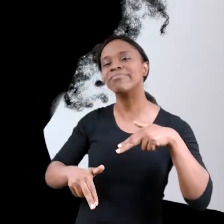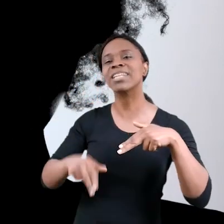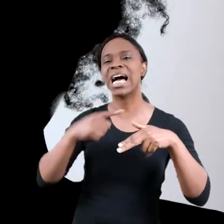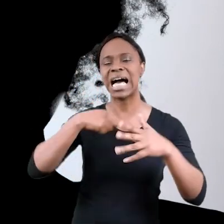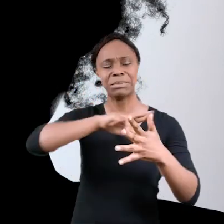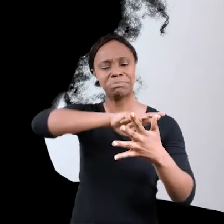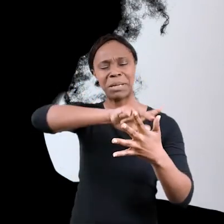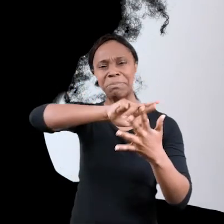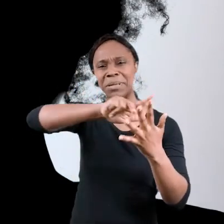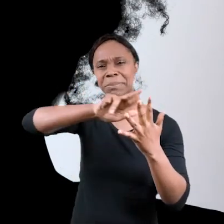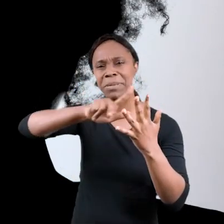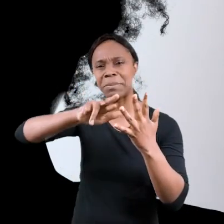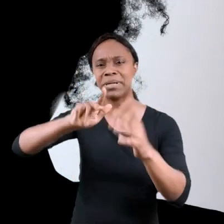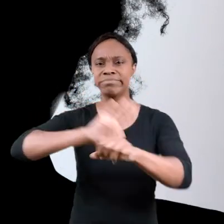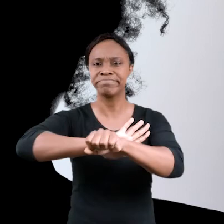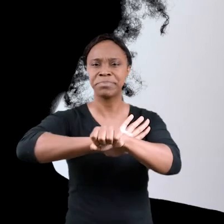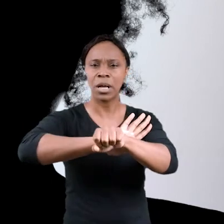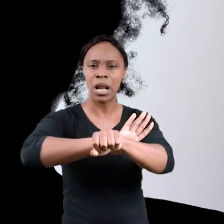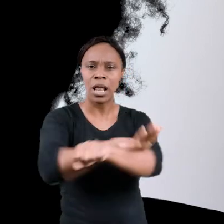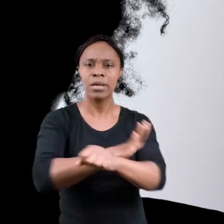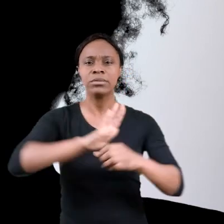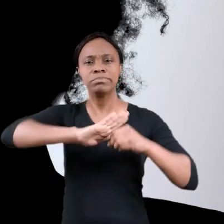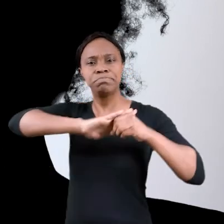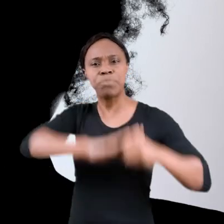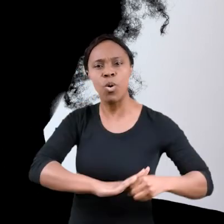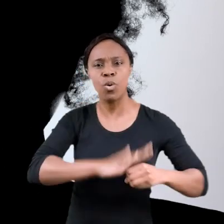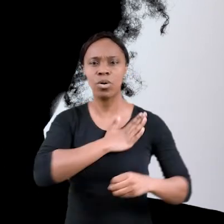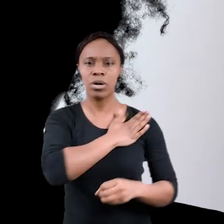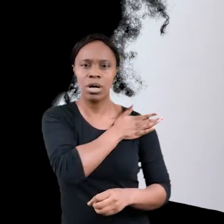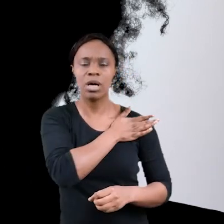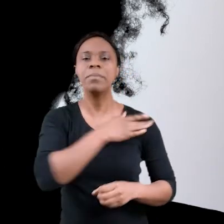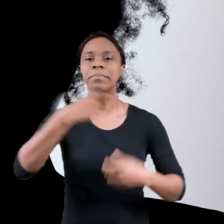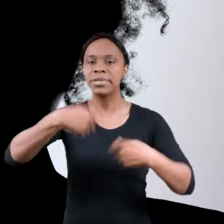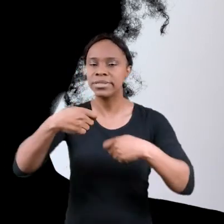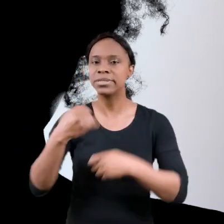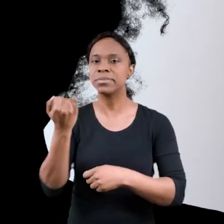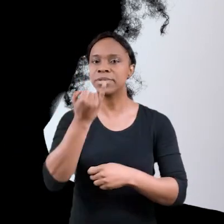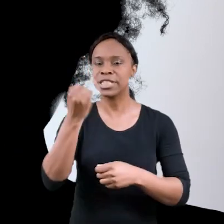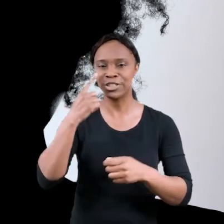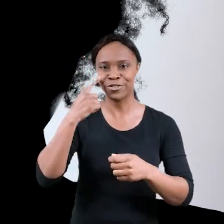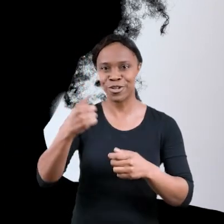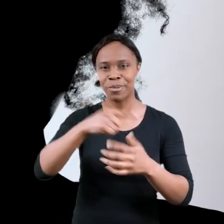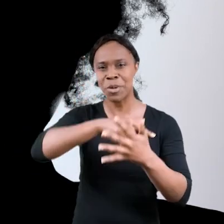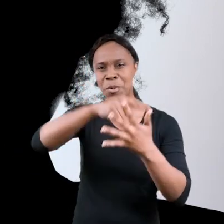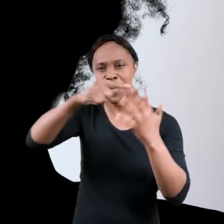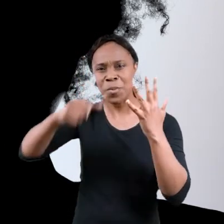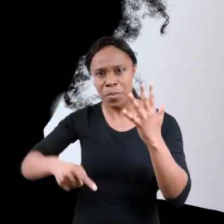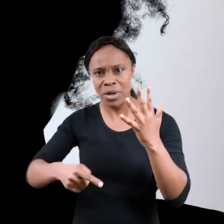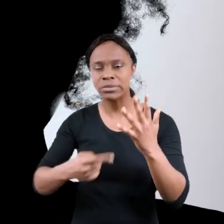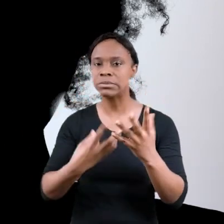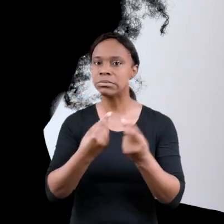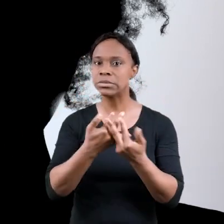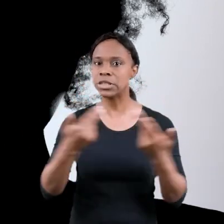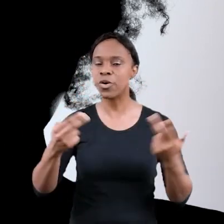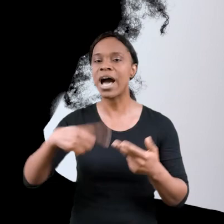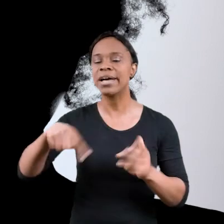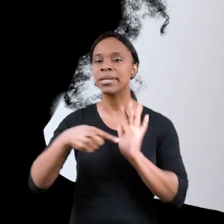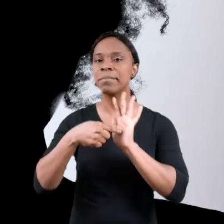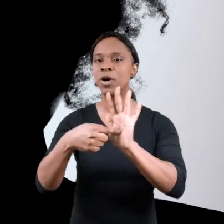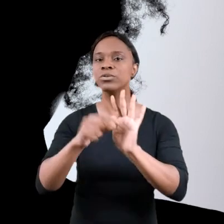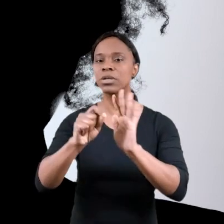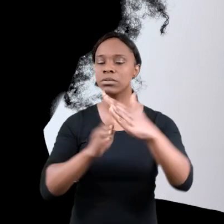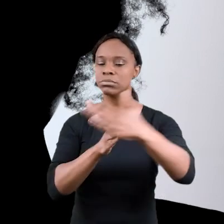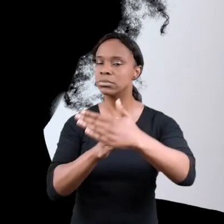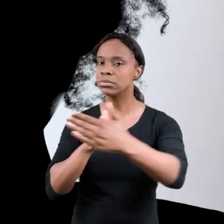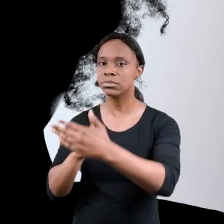múltiplas discriminações que precisam ser levadas em conta. Essas discriminações múltiplas estabelecem ainda mais